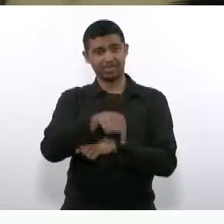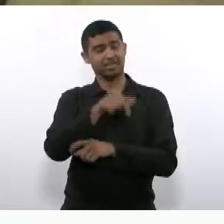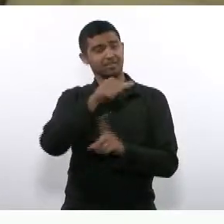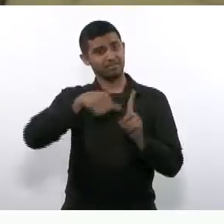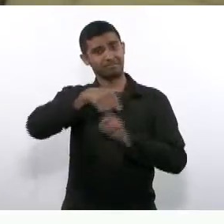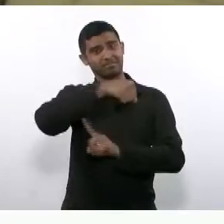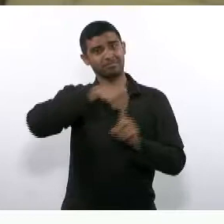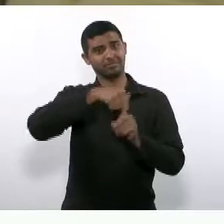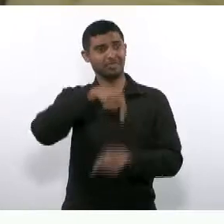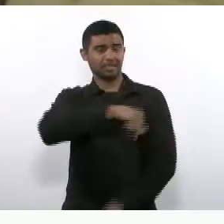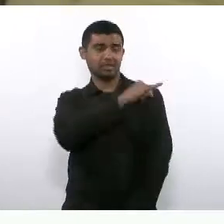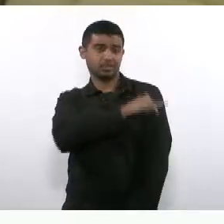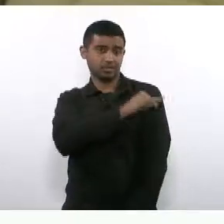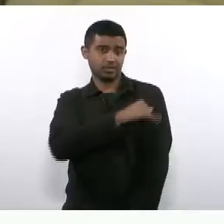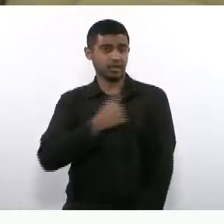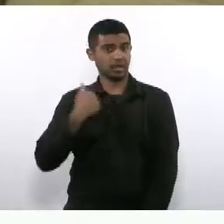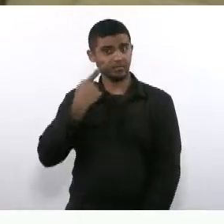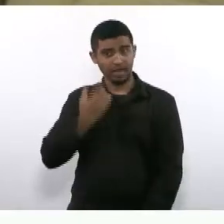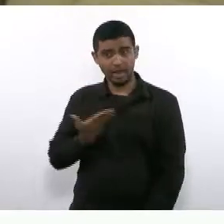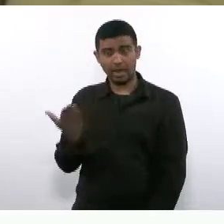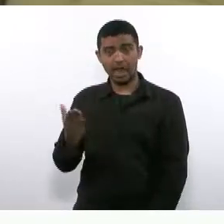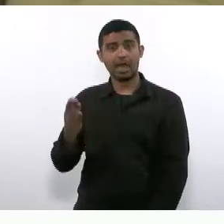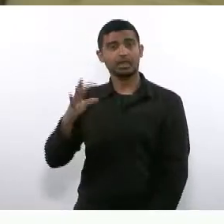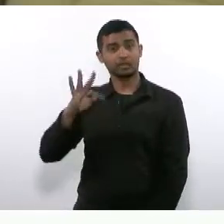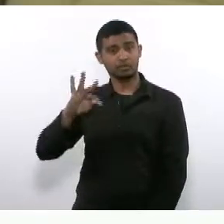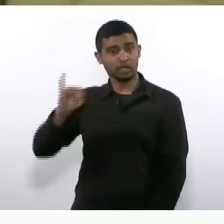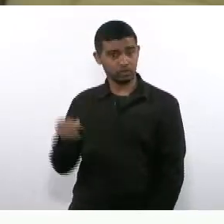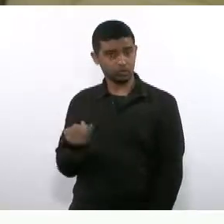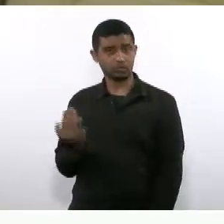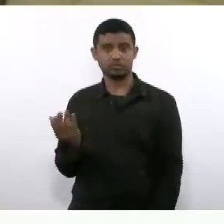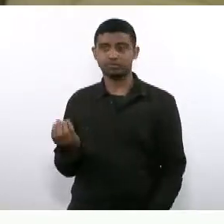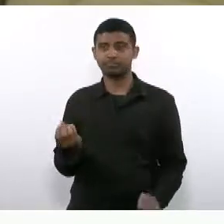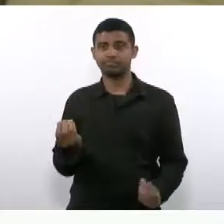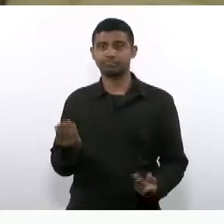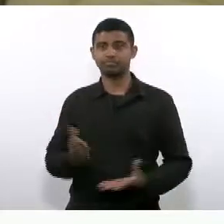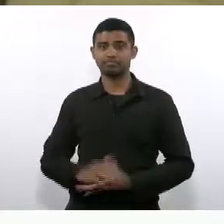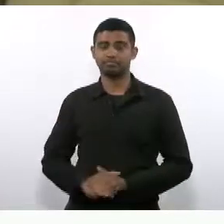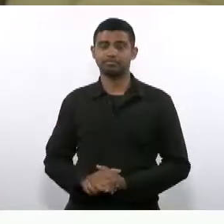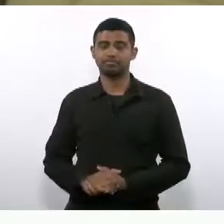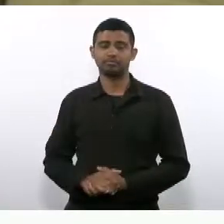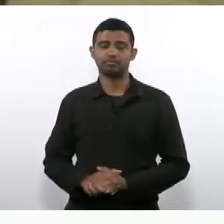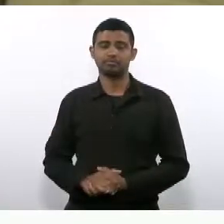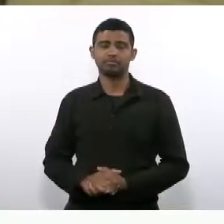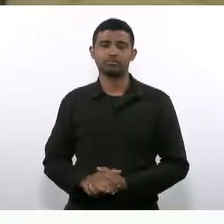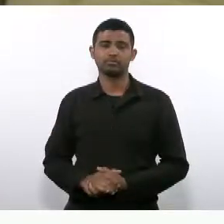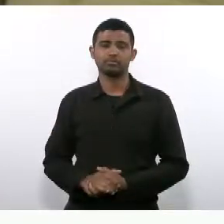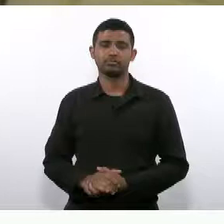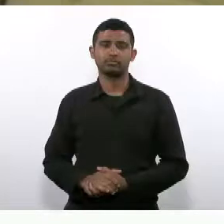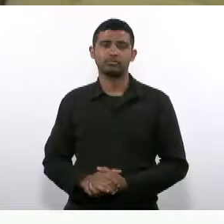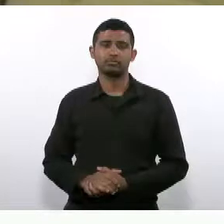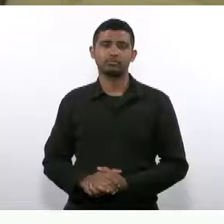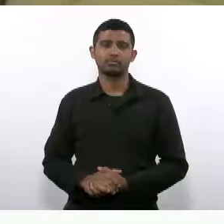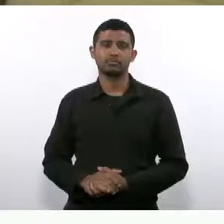nós formos, isso segundo o Tribunal de Justiça, se nós formos, né, agora fazer